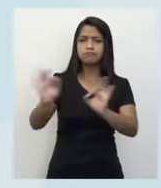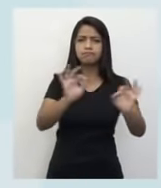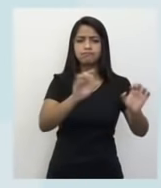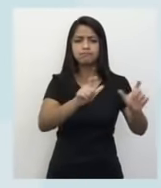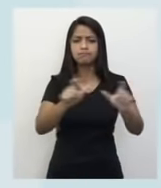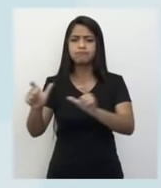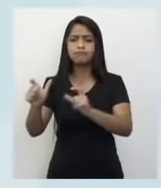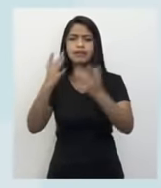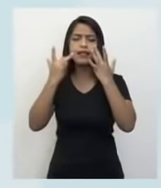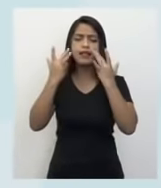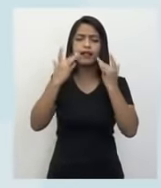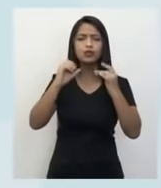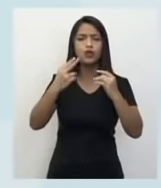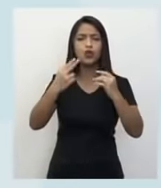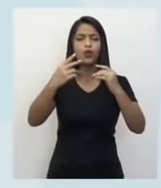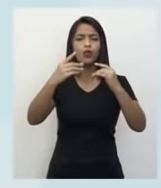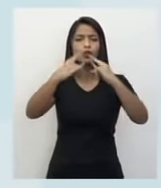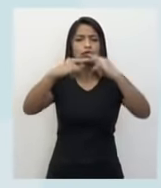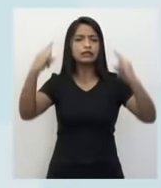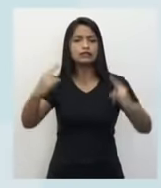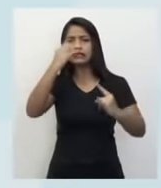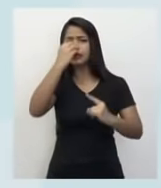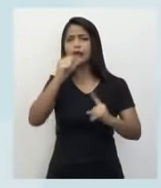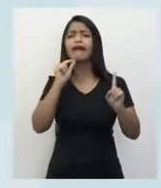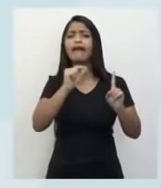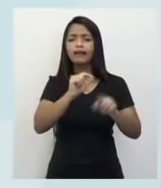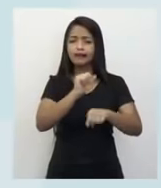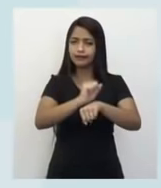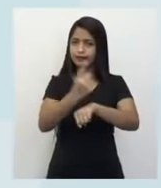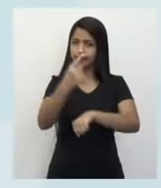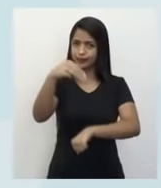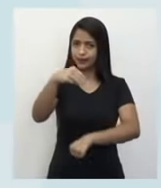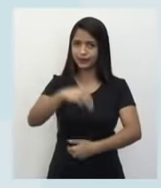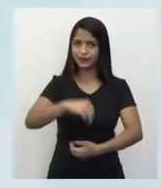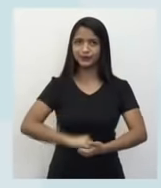o circo, ou para o cinema. 1 minuto, turma.